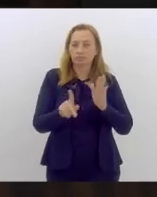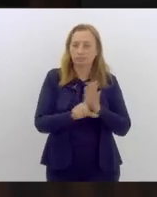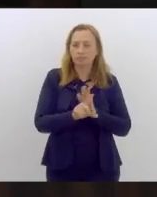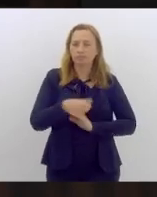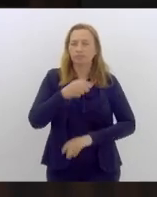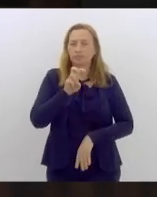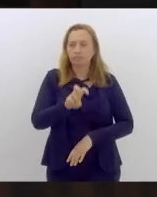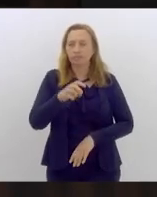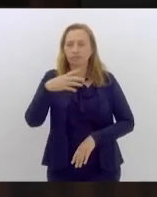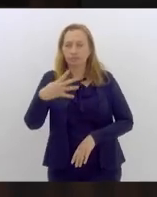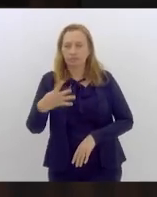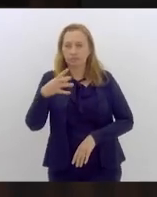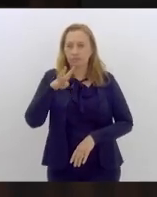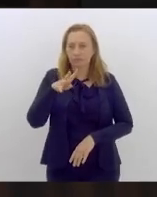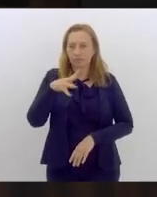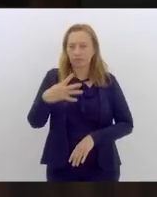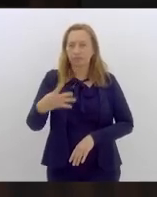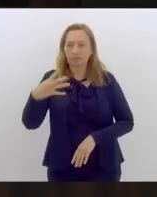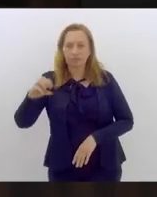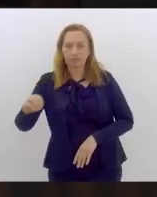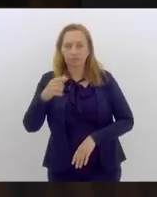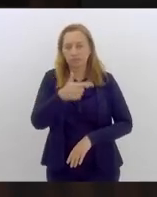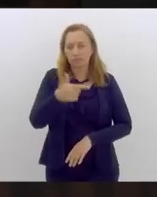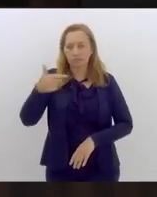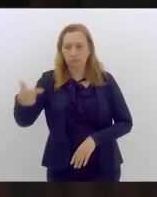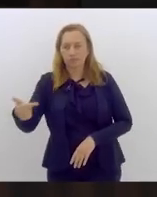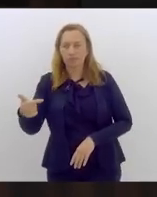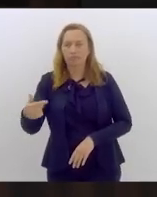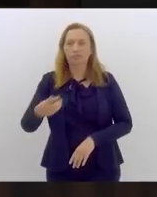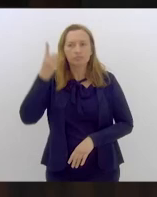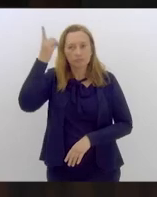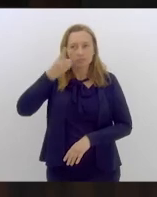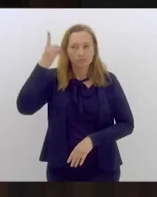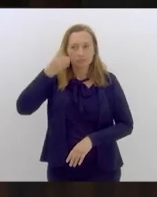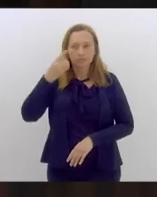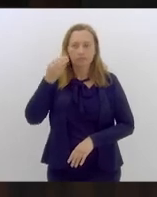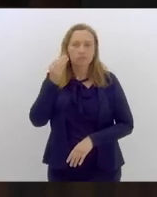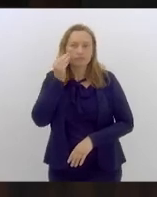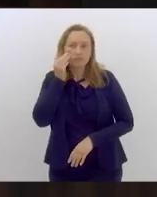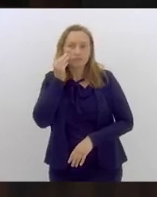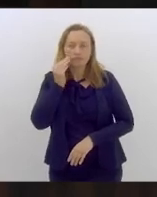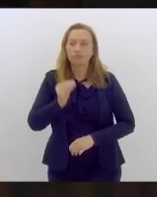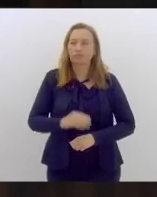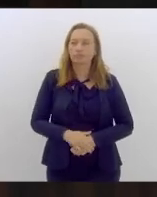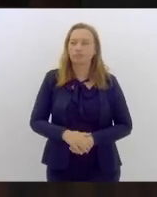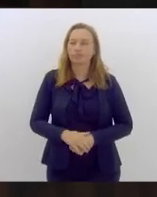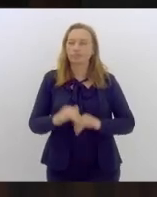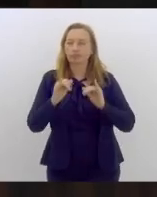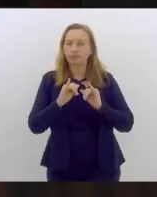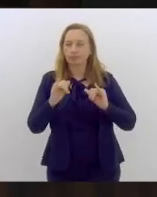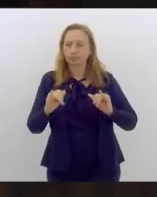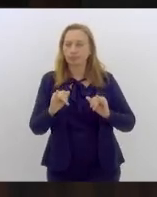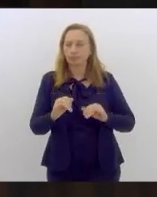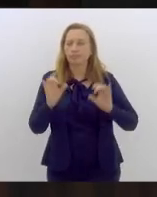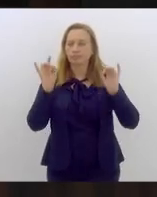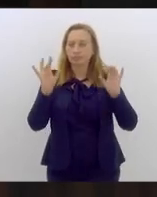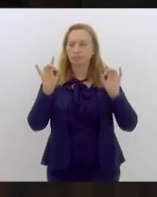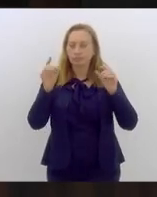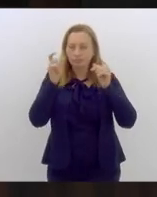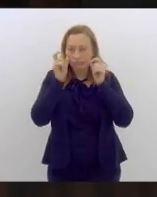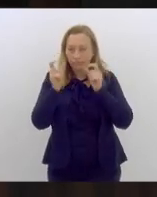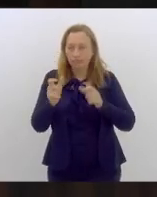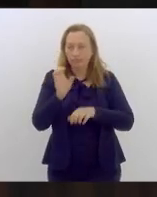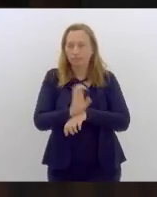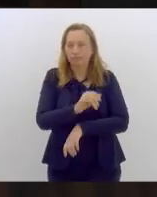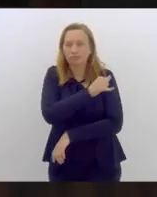lei 5440 de 2022, de autoria da deputada Mônica Francisco, que declara de especial interesse do